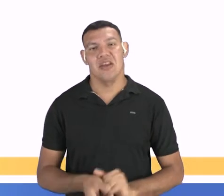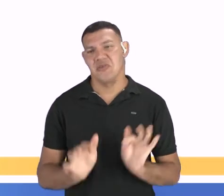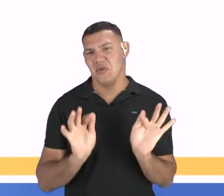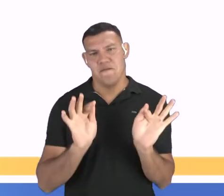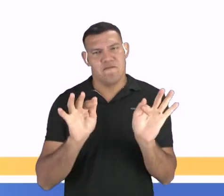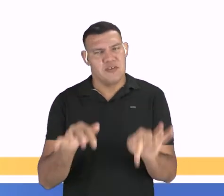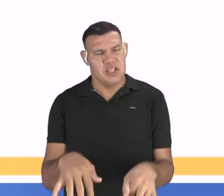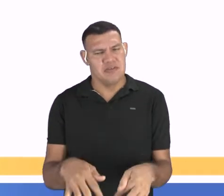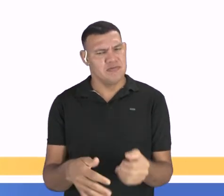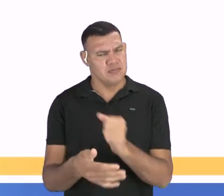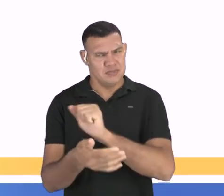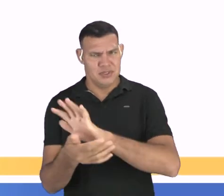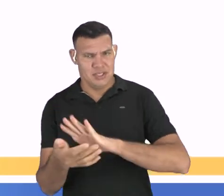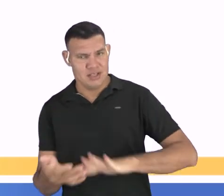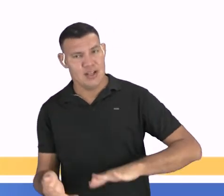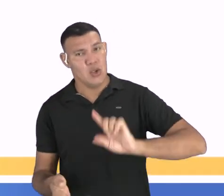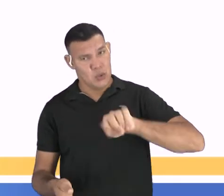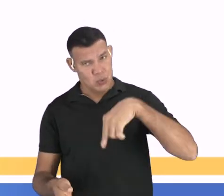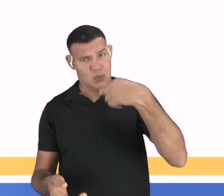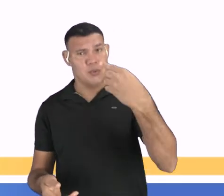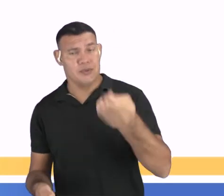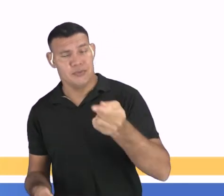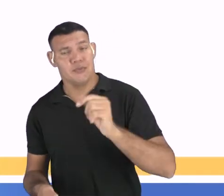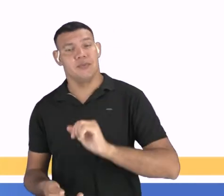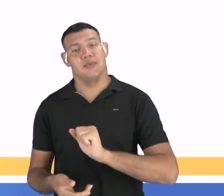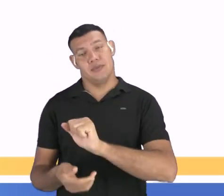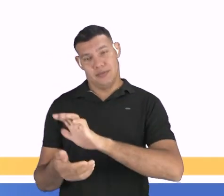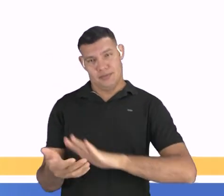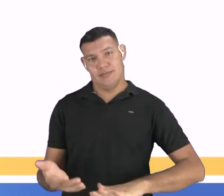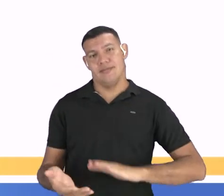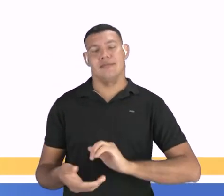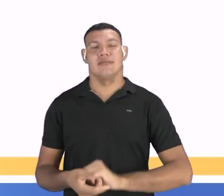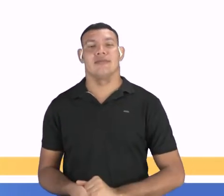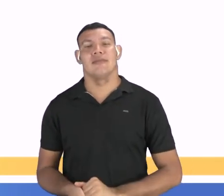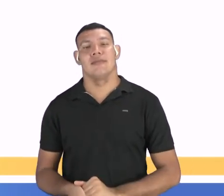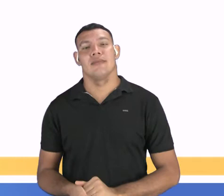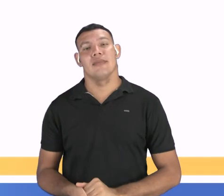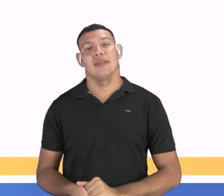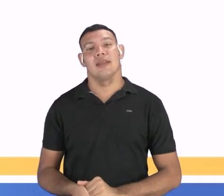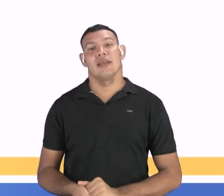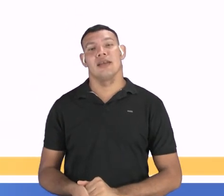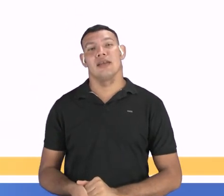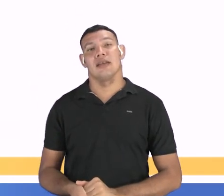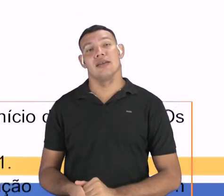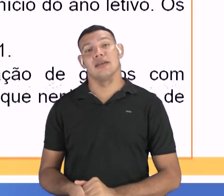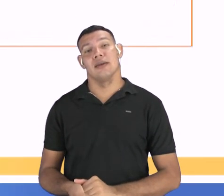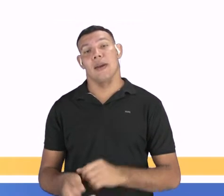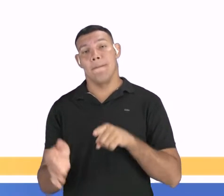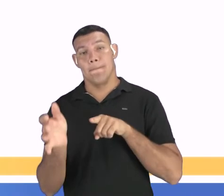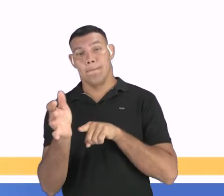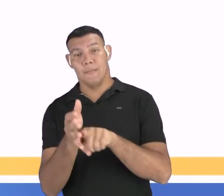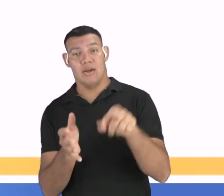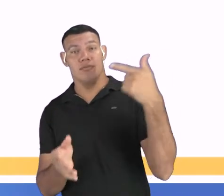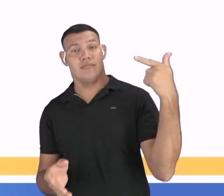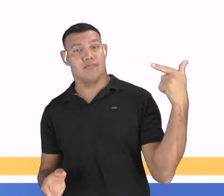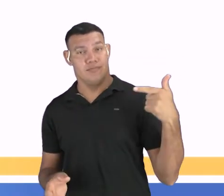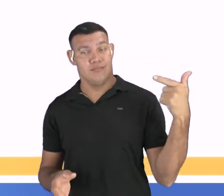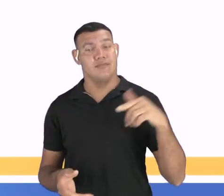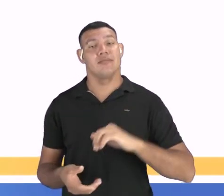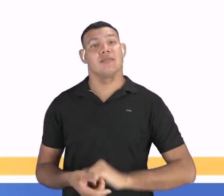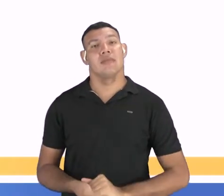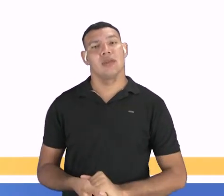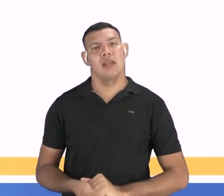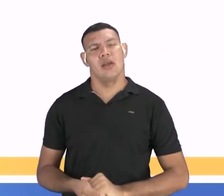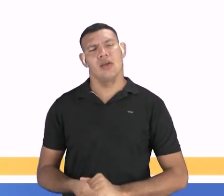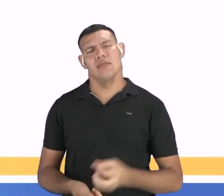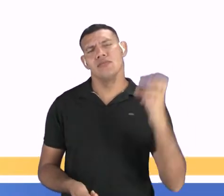esse exercício. Vamos passar para um próximo exercício, exercício de número 2. Observe que